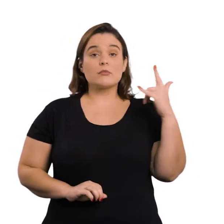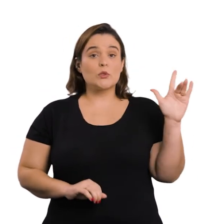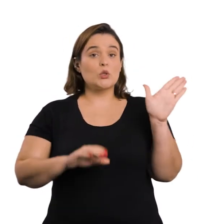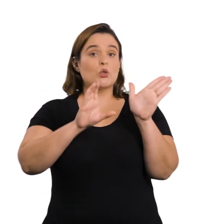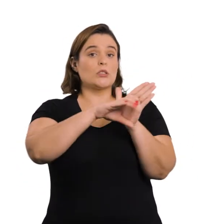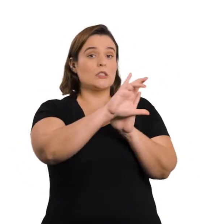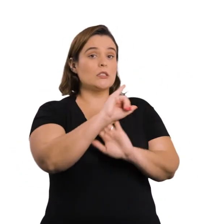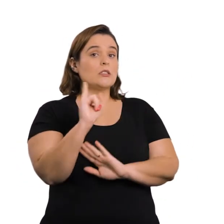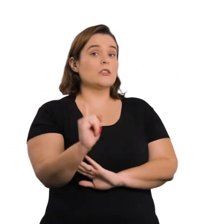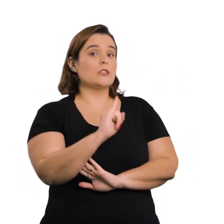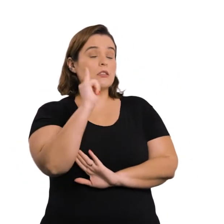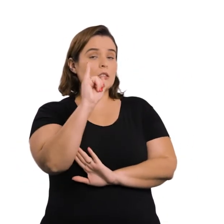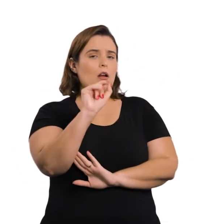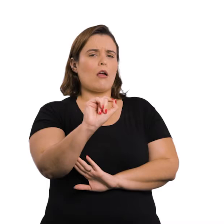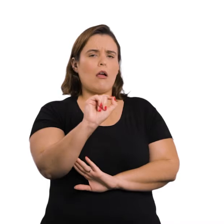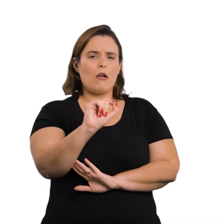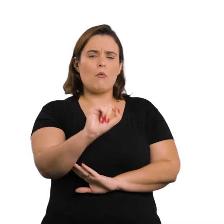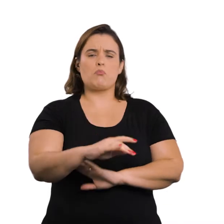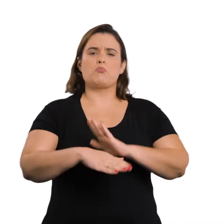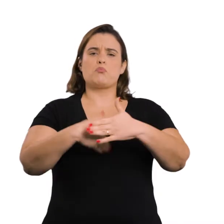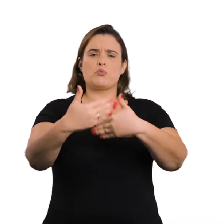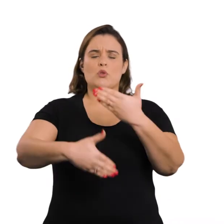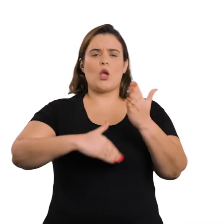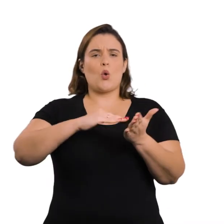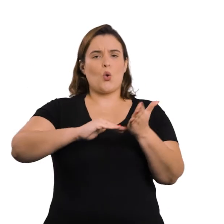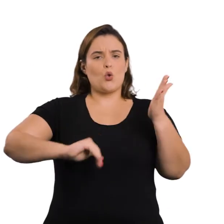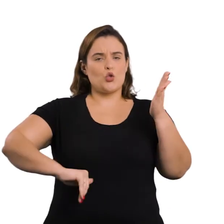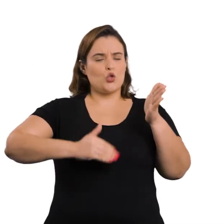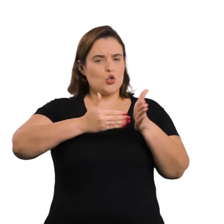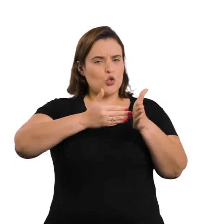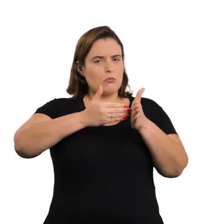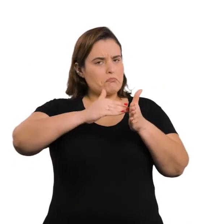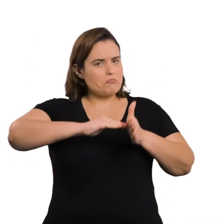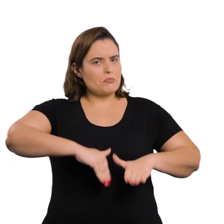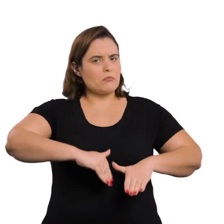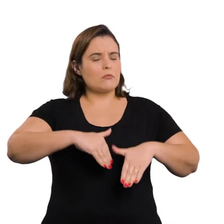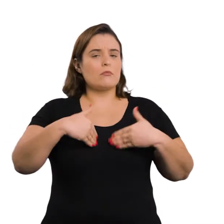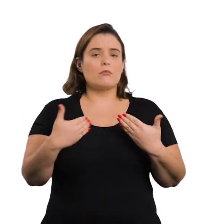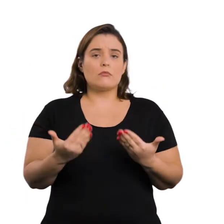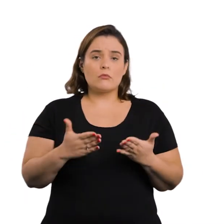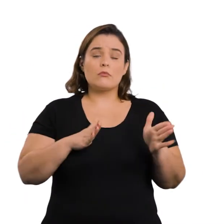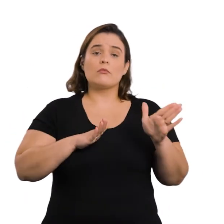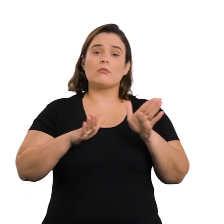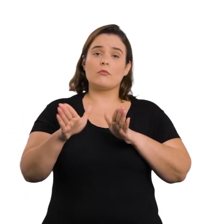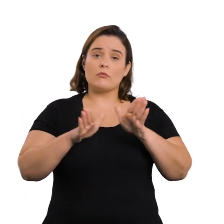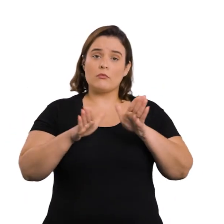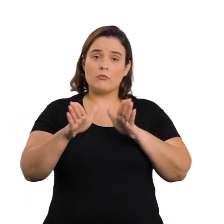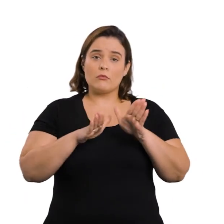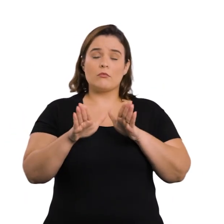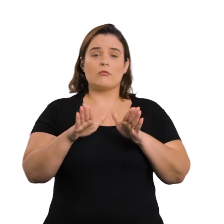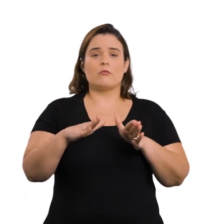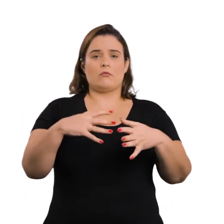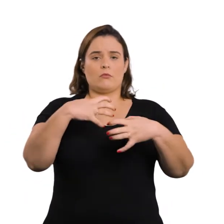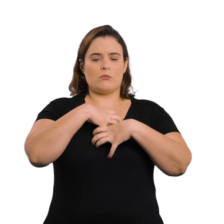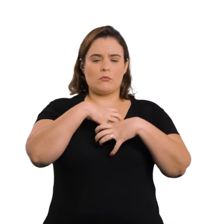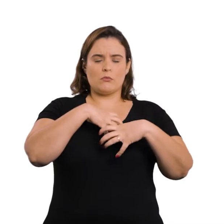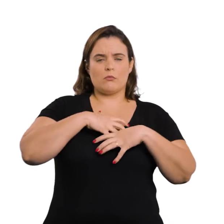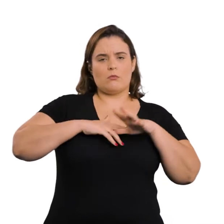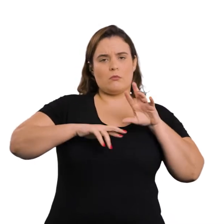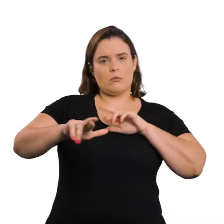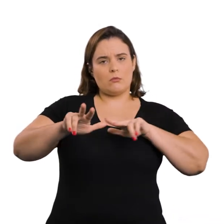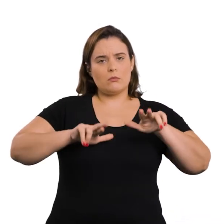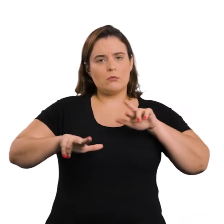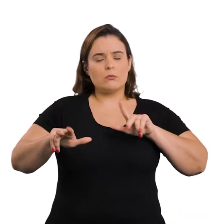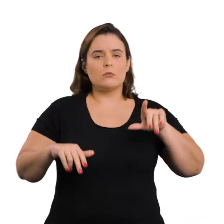sentido, existe outro conceito que é fundamental no processo de exclusão de barreiras, uma vez que a acessibilidade, em